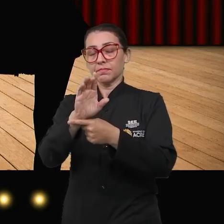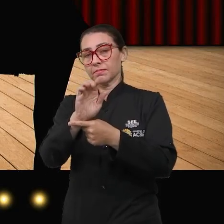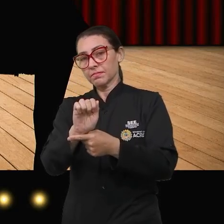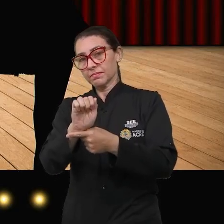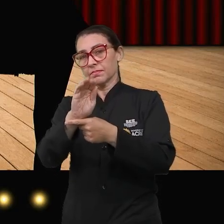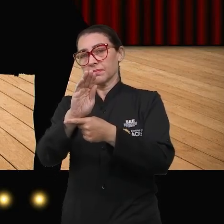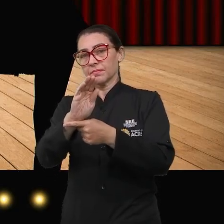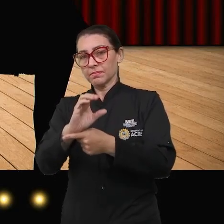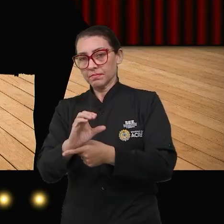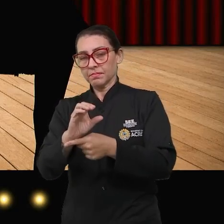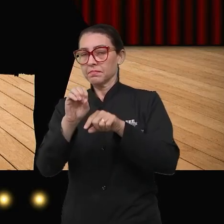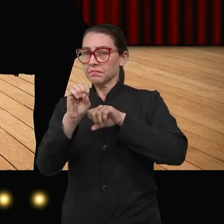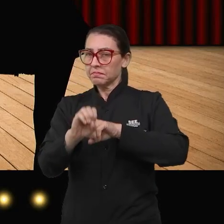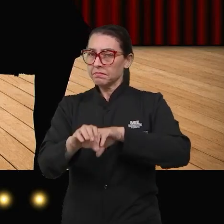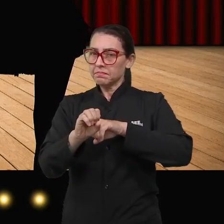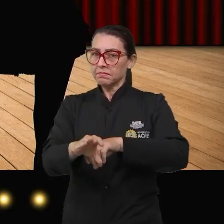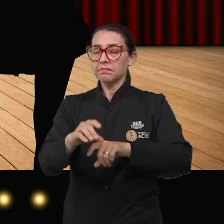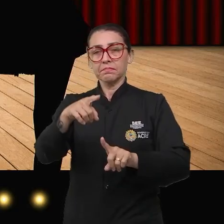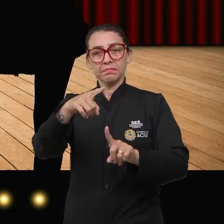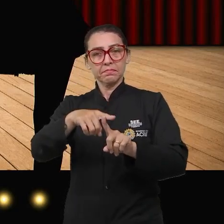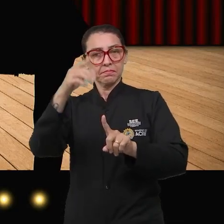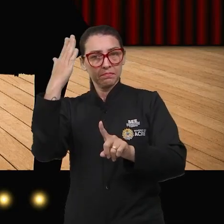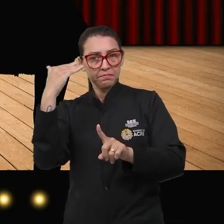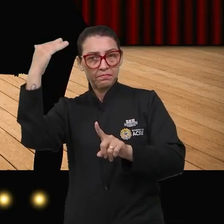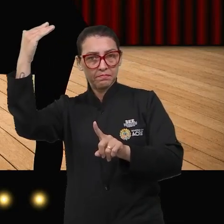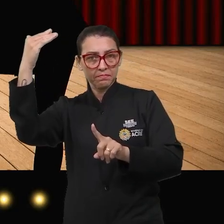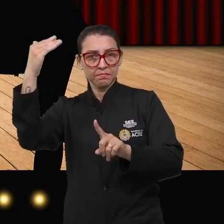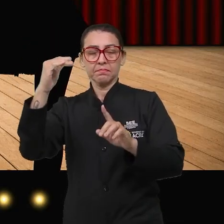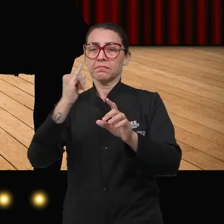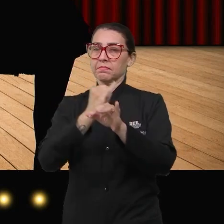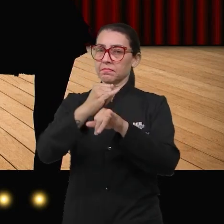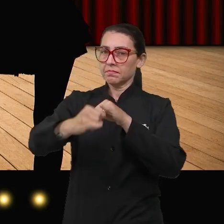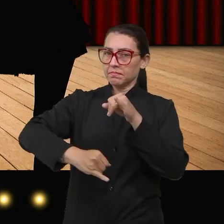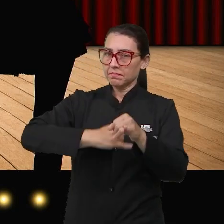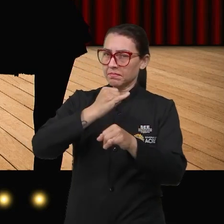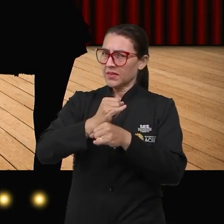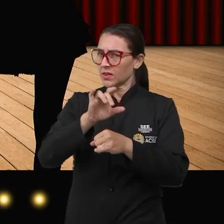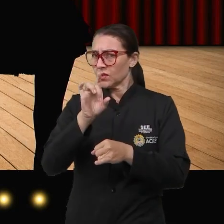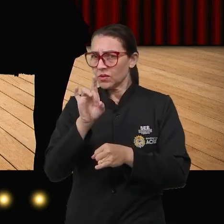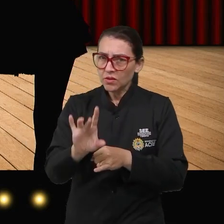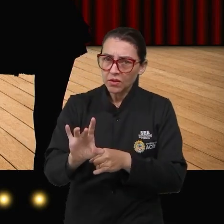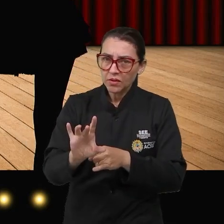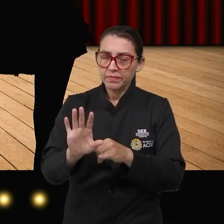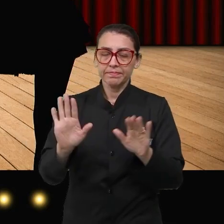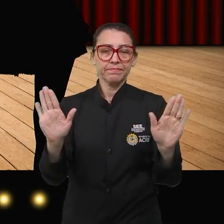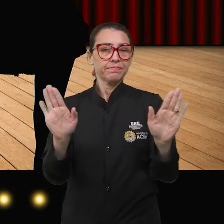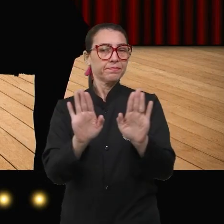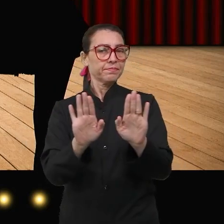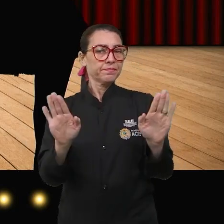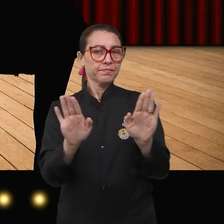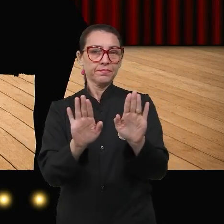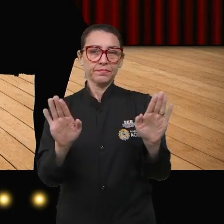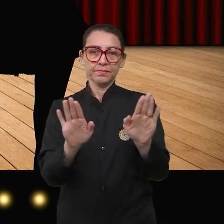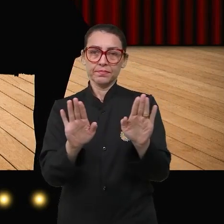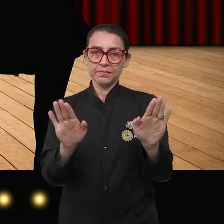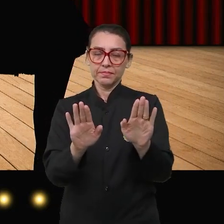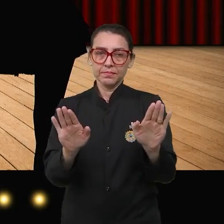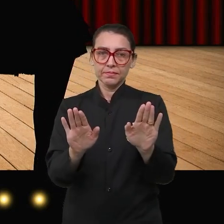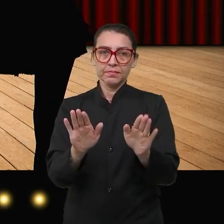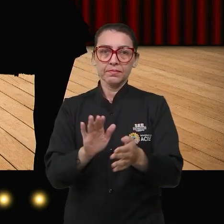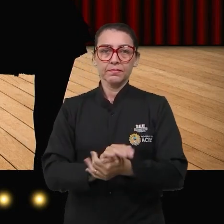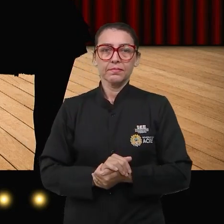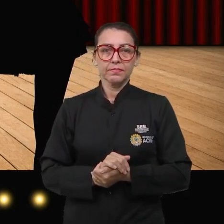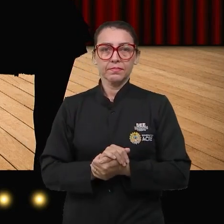A letra A: ensinar coreografias famosas da internet é apenas para isso? A função da dança como